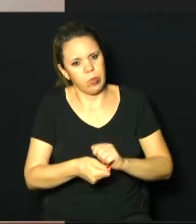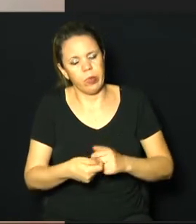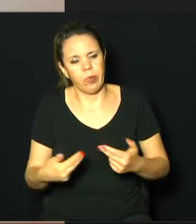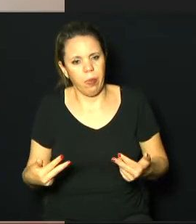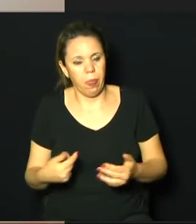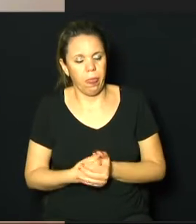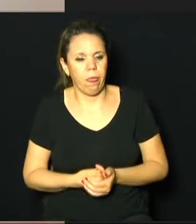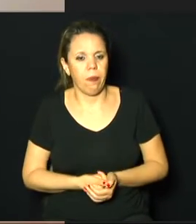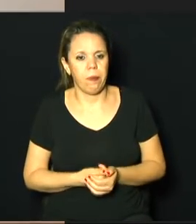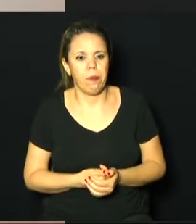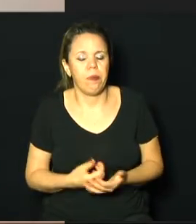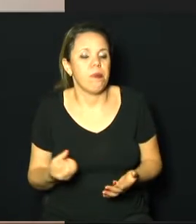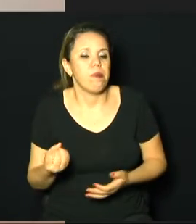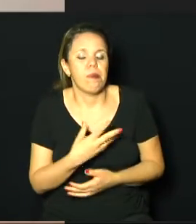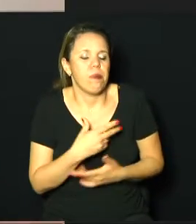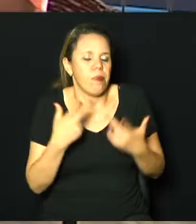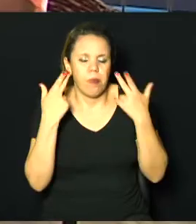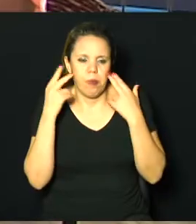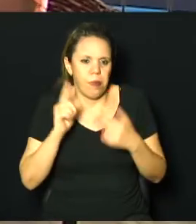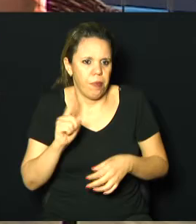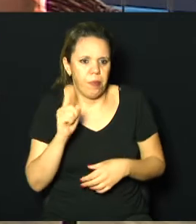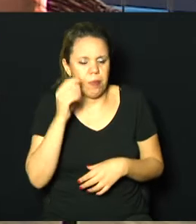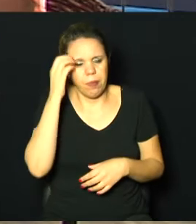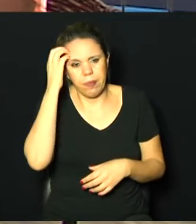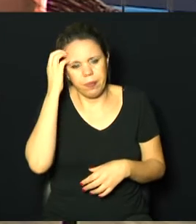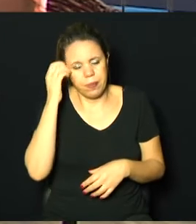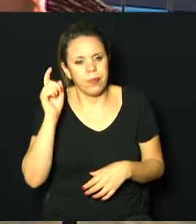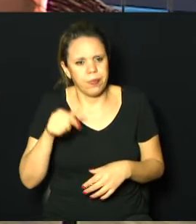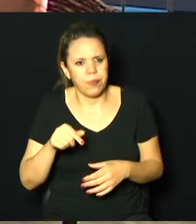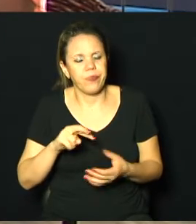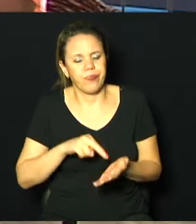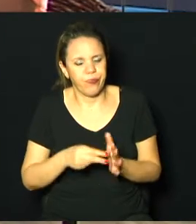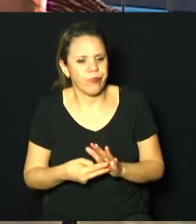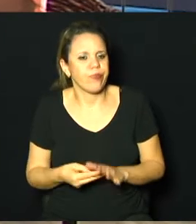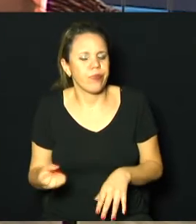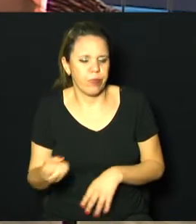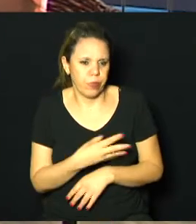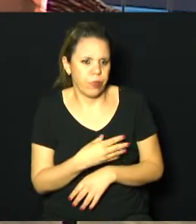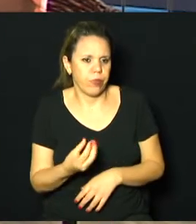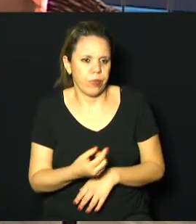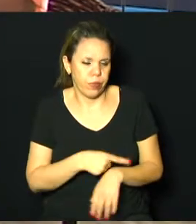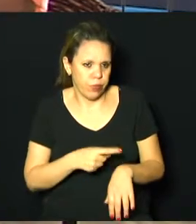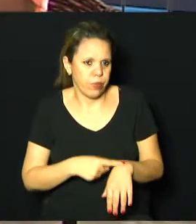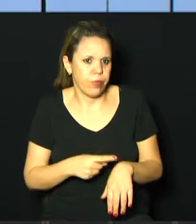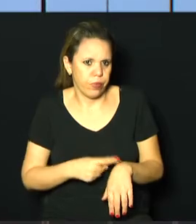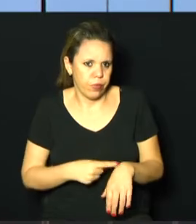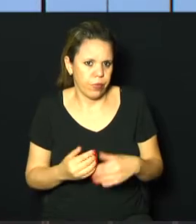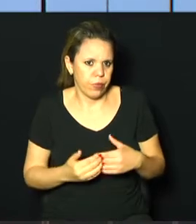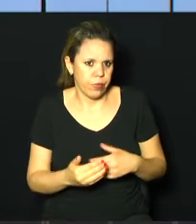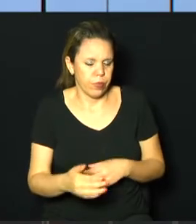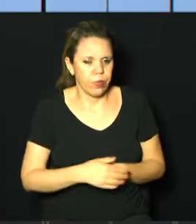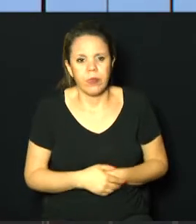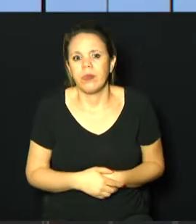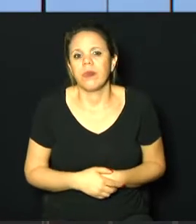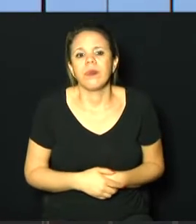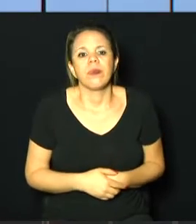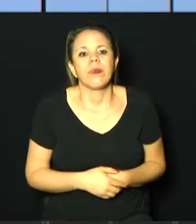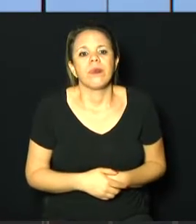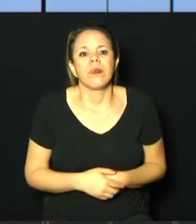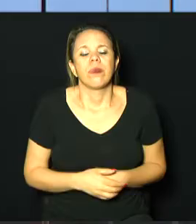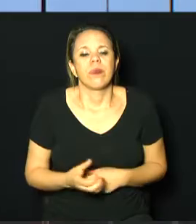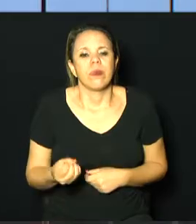Não acho que é um novo normal, mas um novo, né? Um novo tempo,